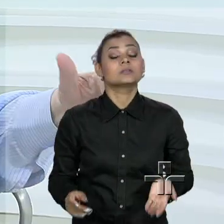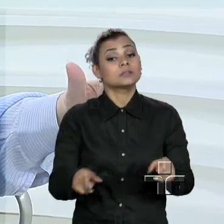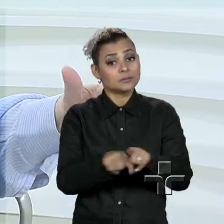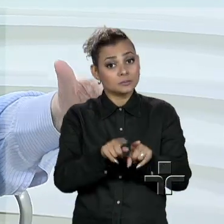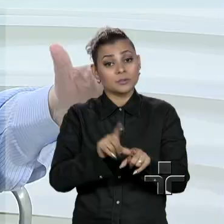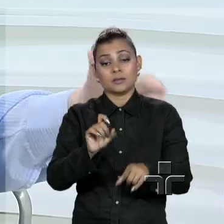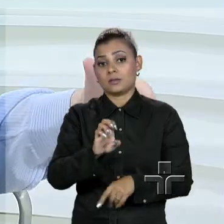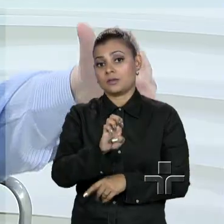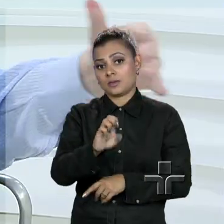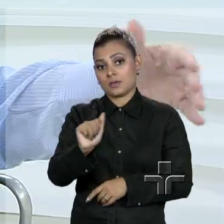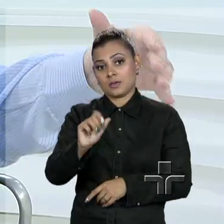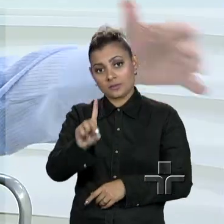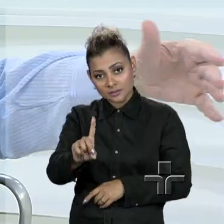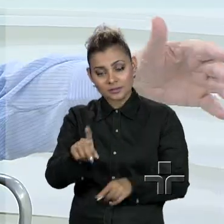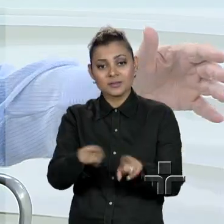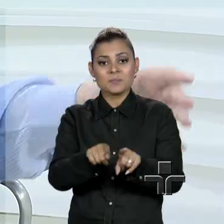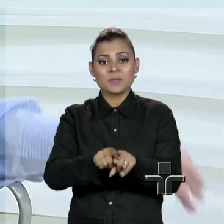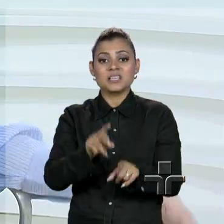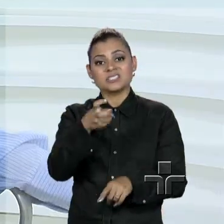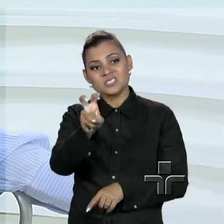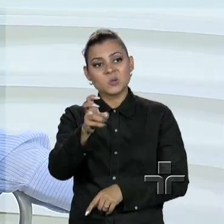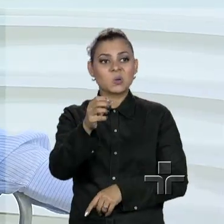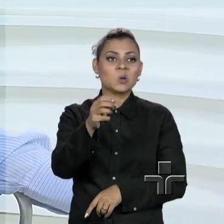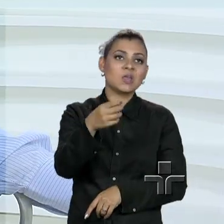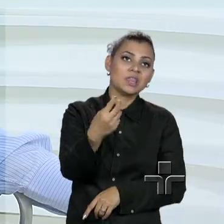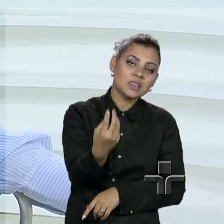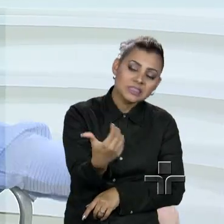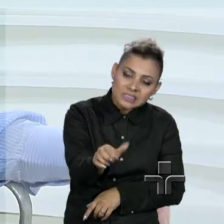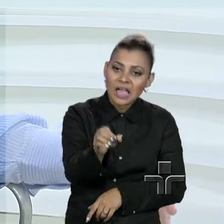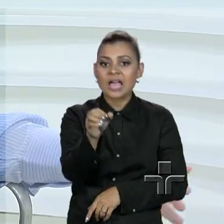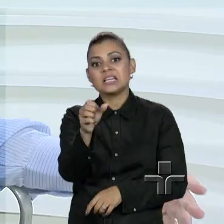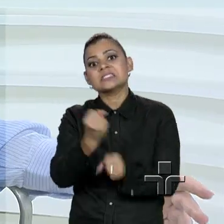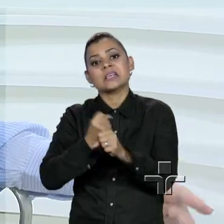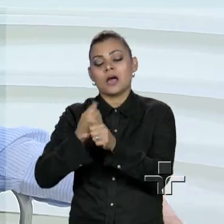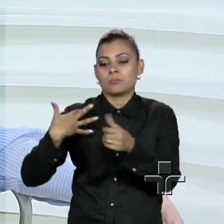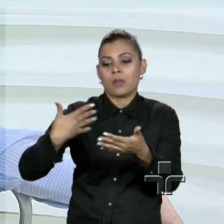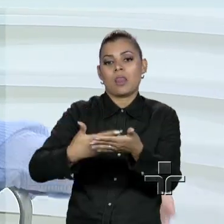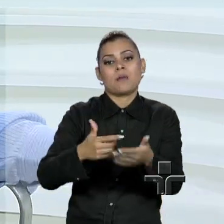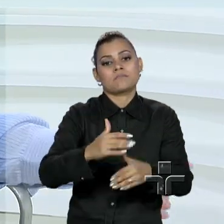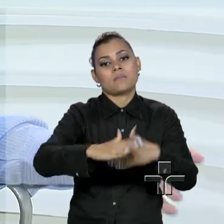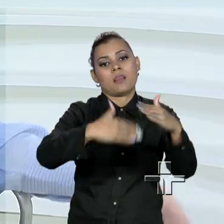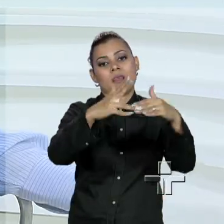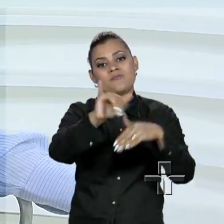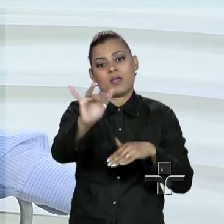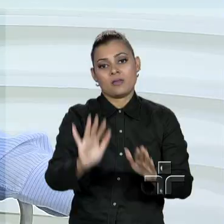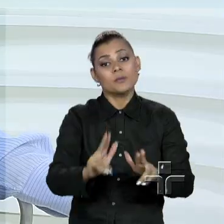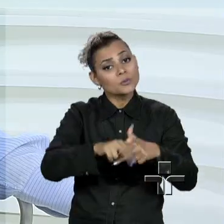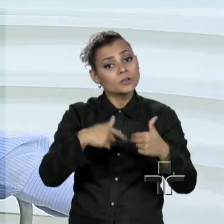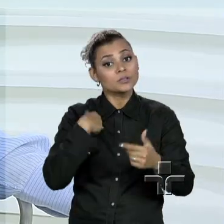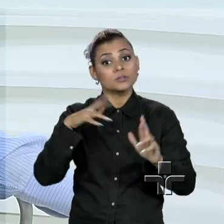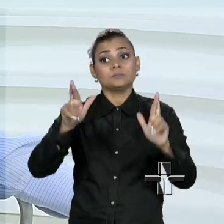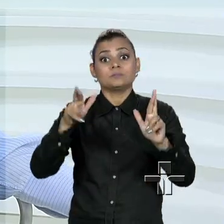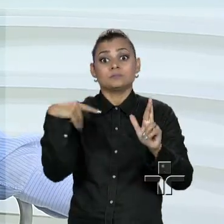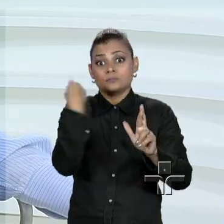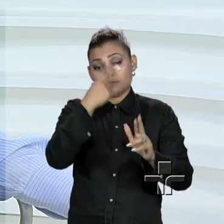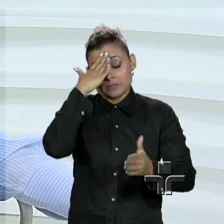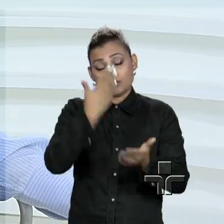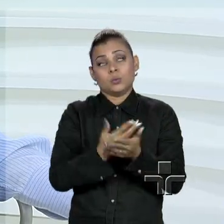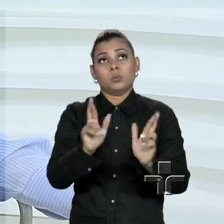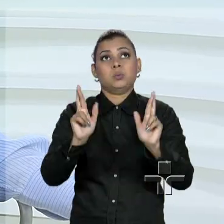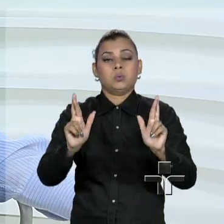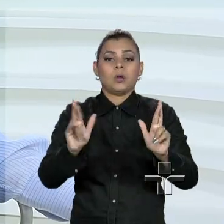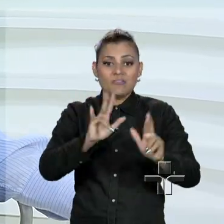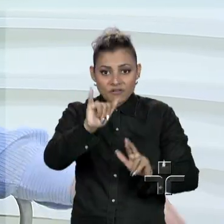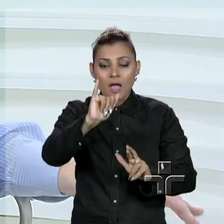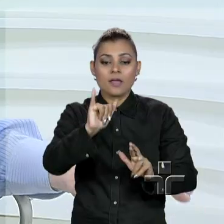haver 5, 10 anos de crescimento. Se isso acontecer, como eu tenho esperança que aconteça, eu